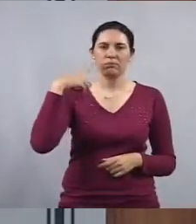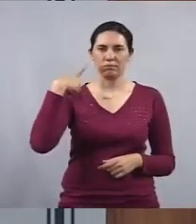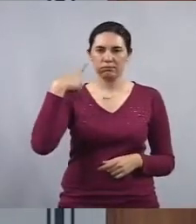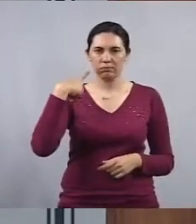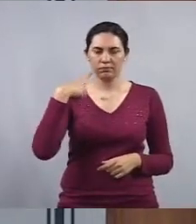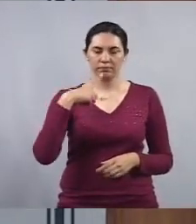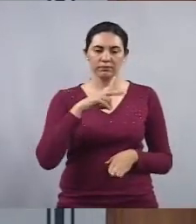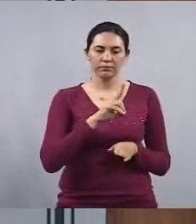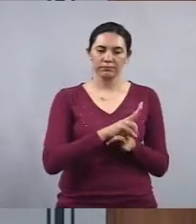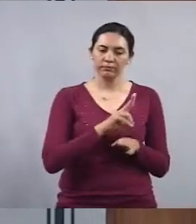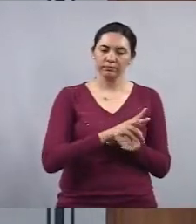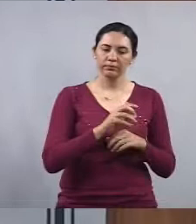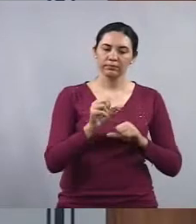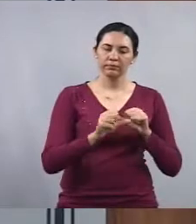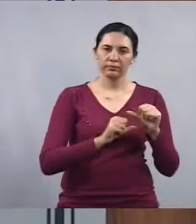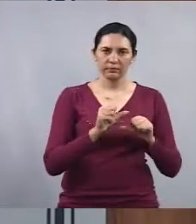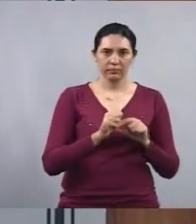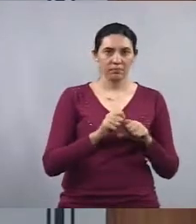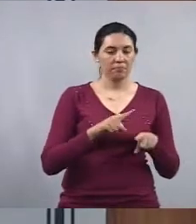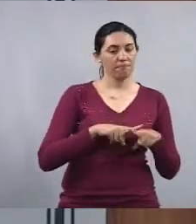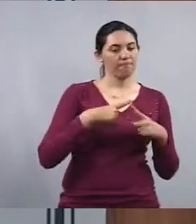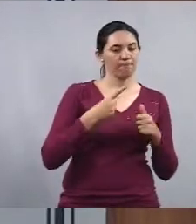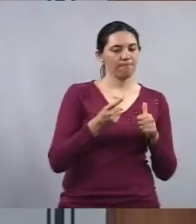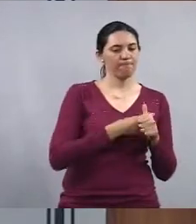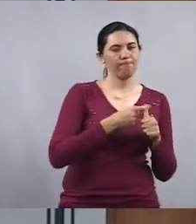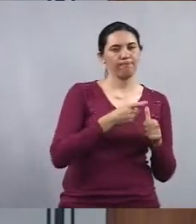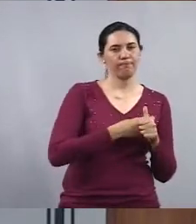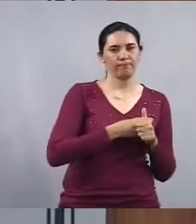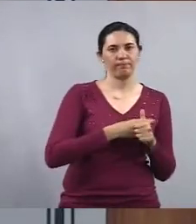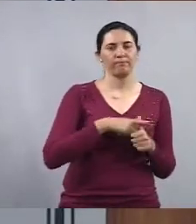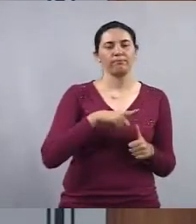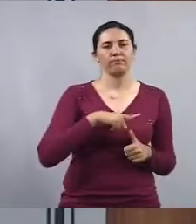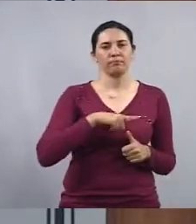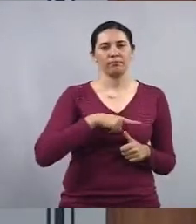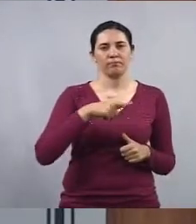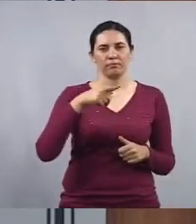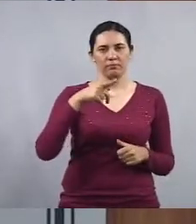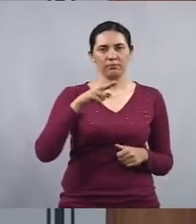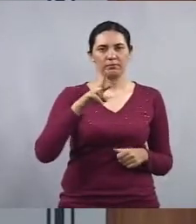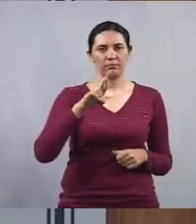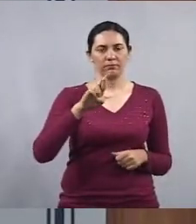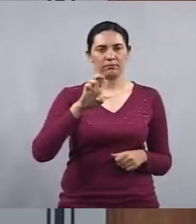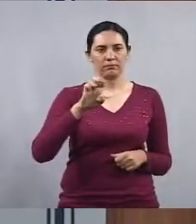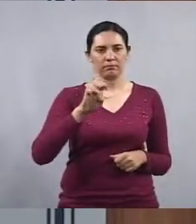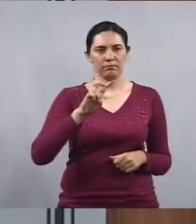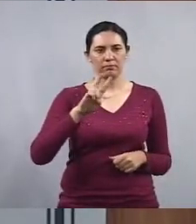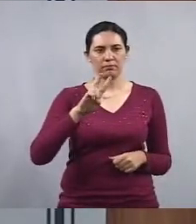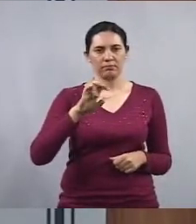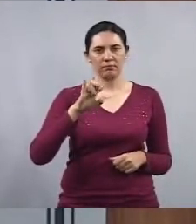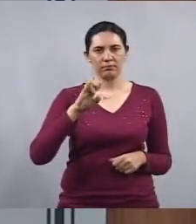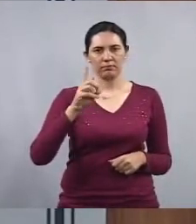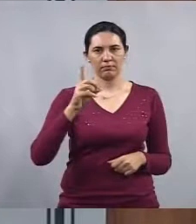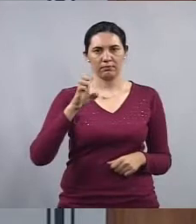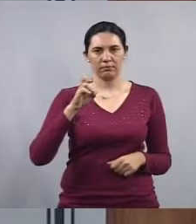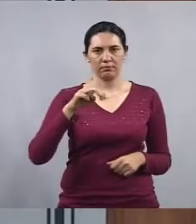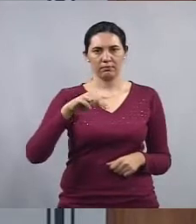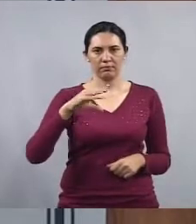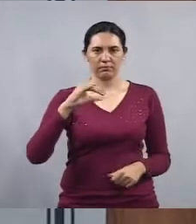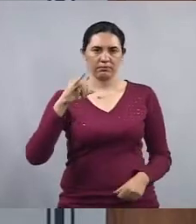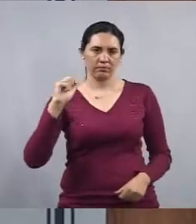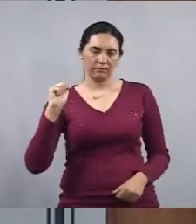defendendo a reforma e deve para Previdência bom então é por isso que a gente tá encaminhando